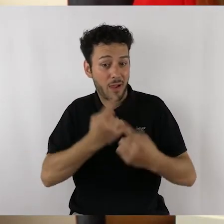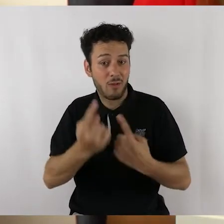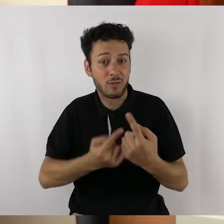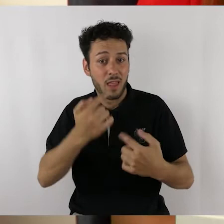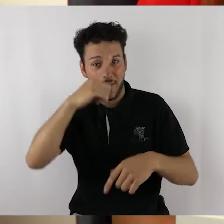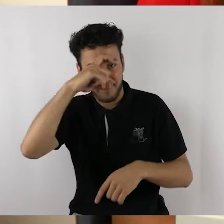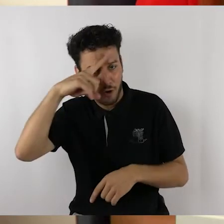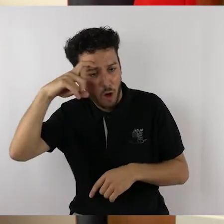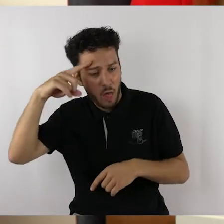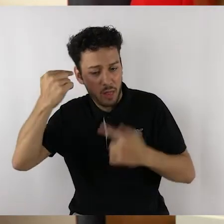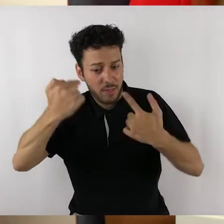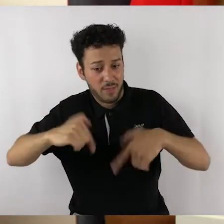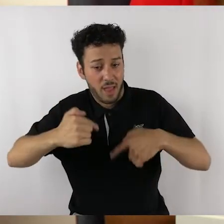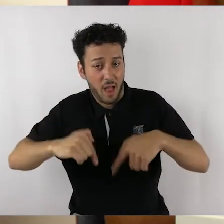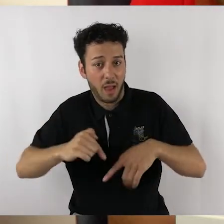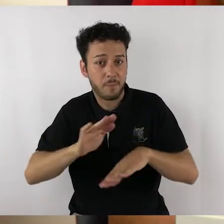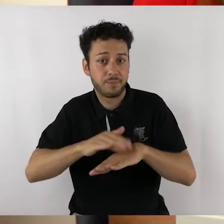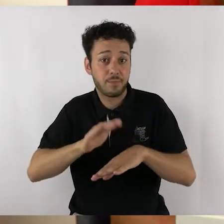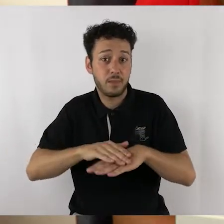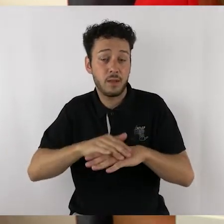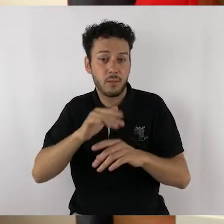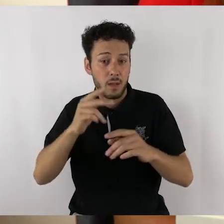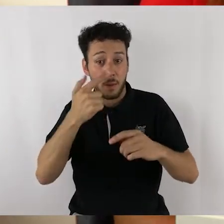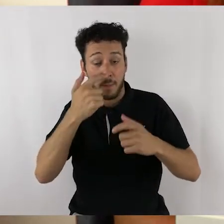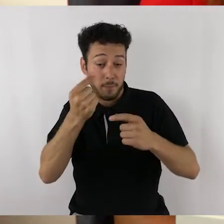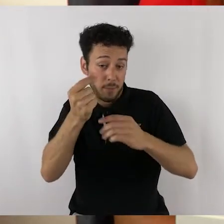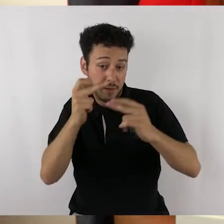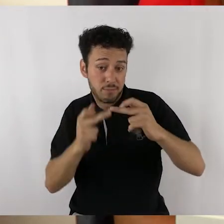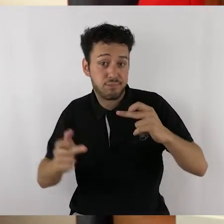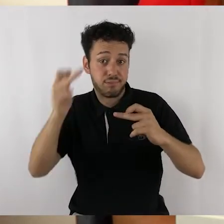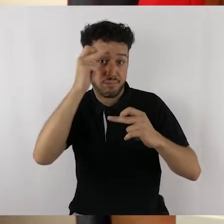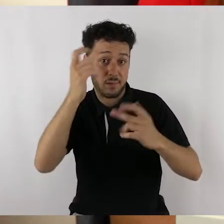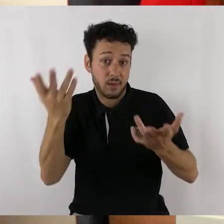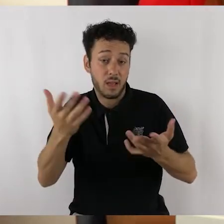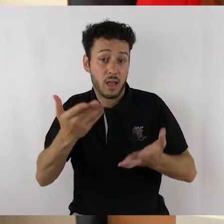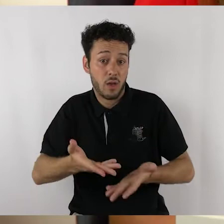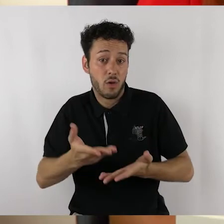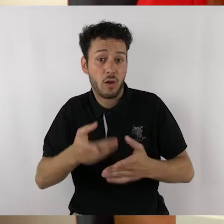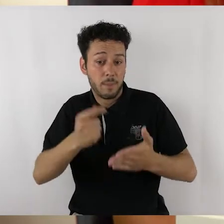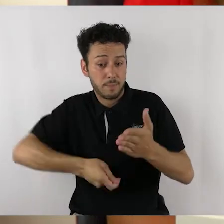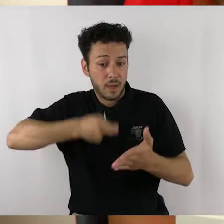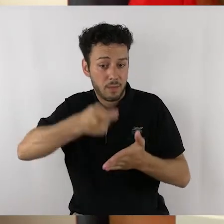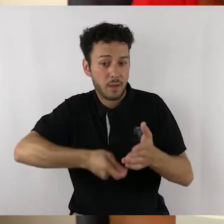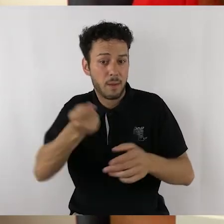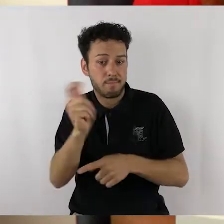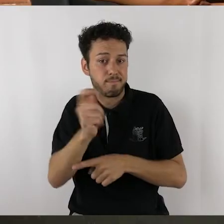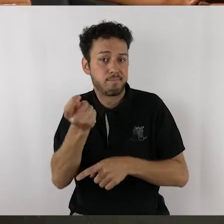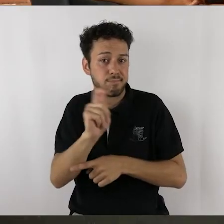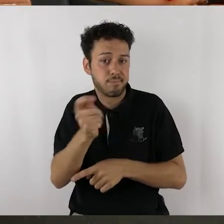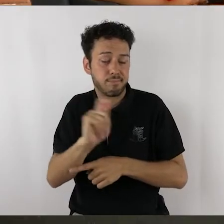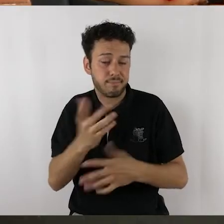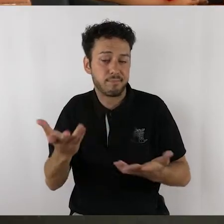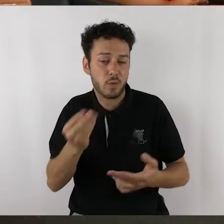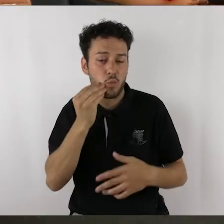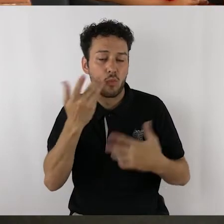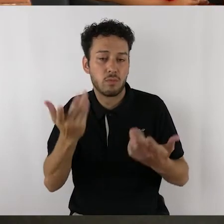as vezes em dificuldades até mesmo pela pela inflação em relação aos pagamentos das prestação